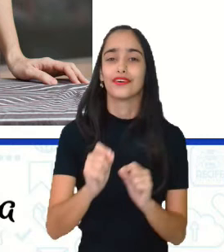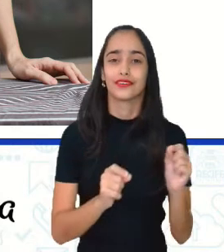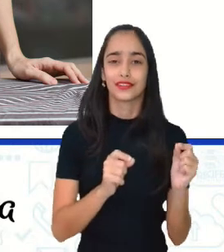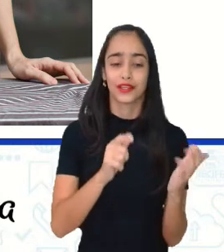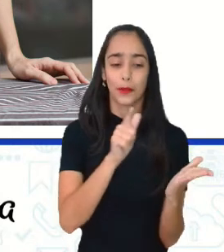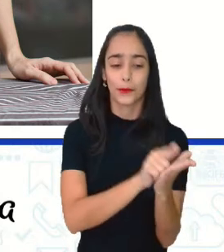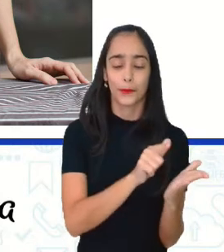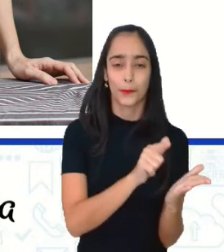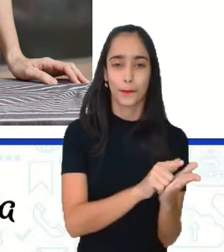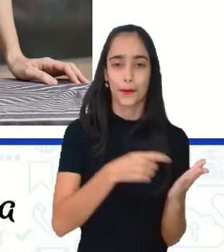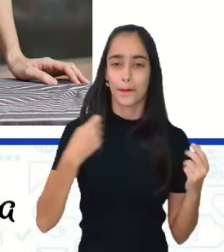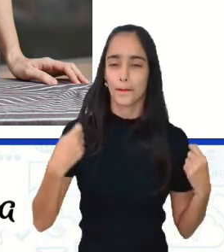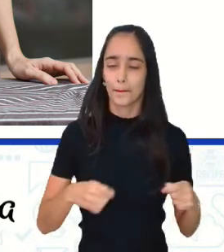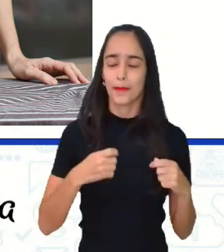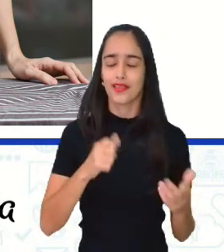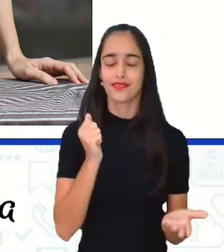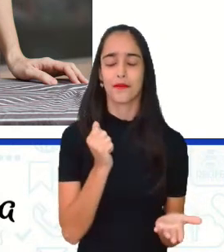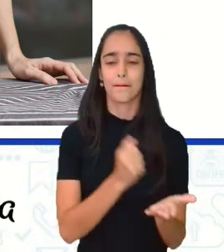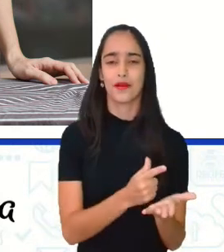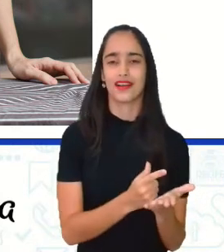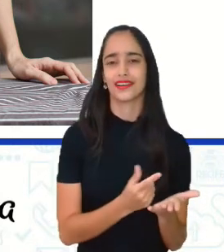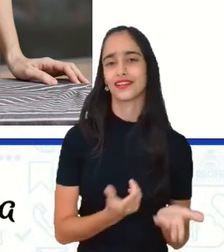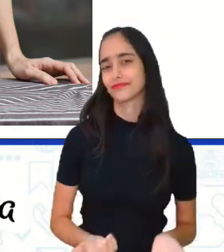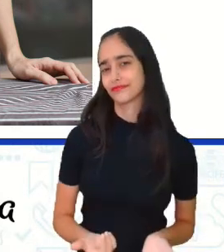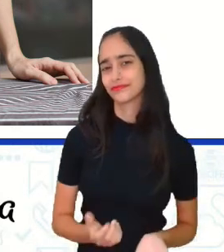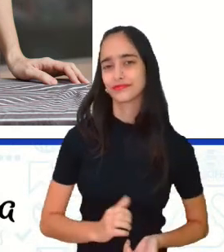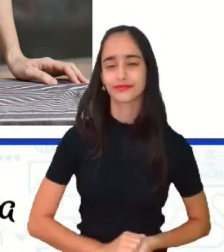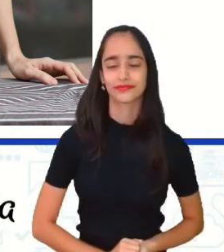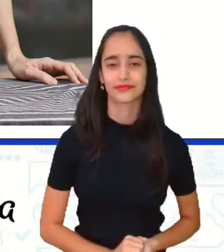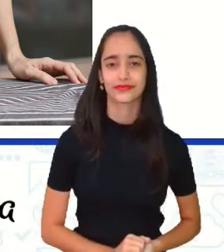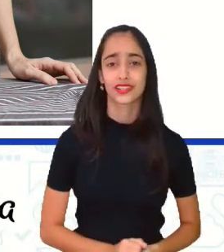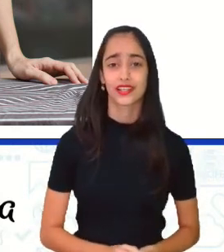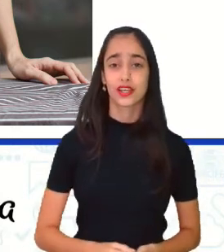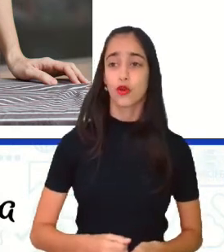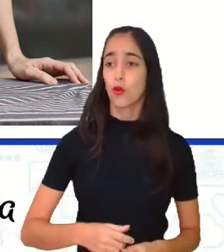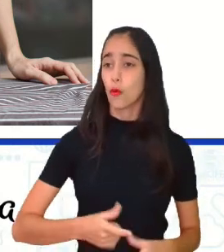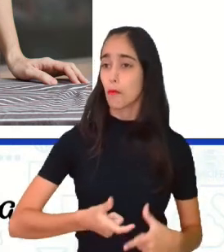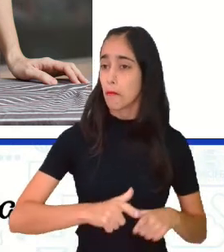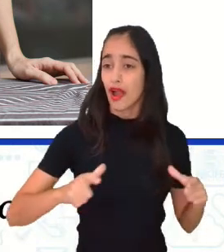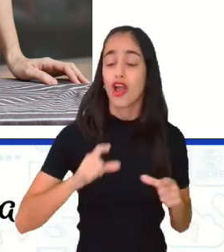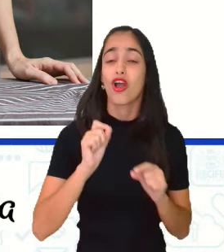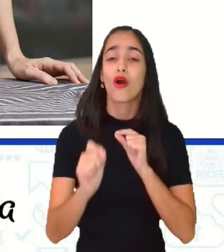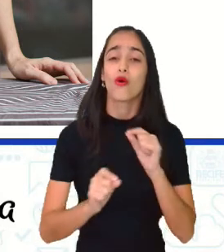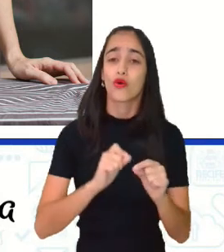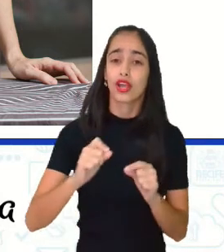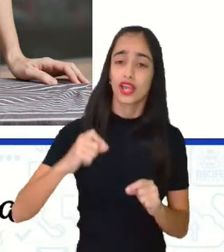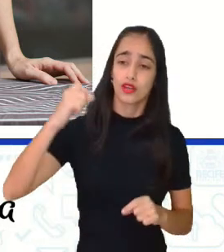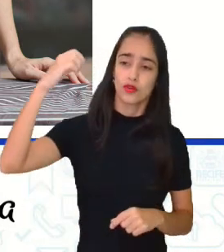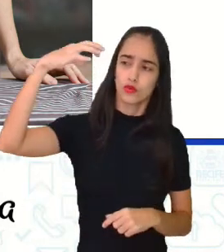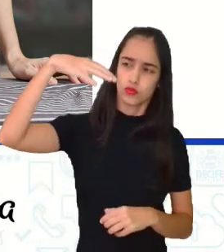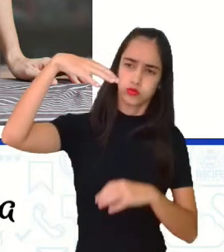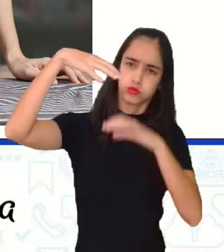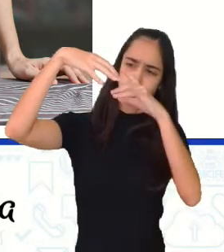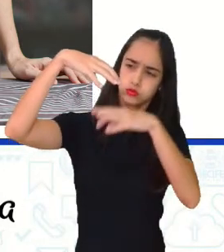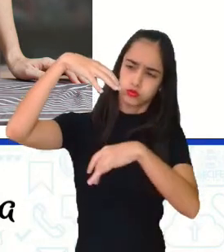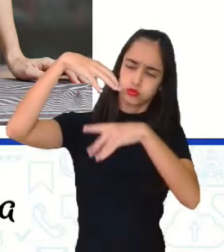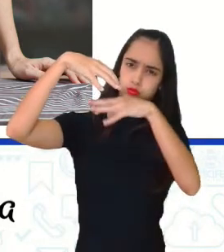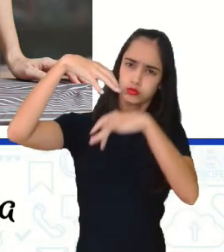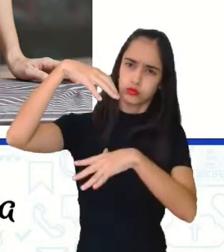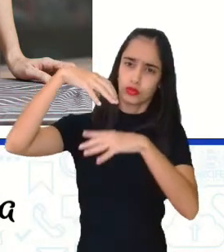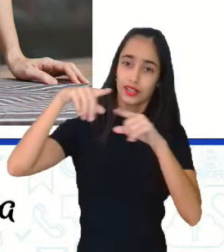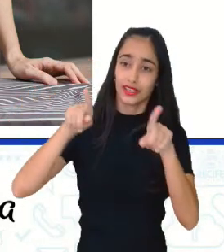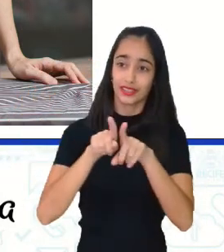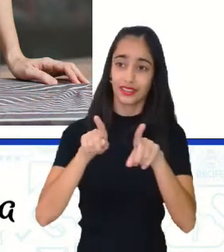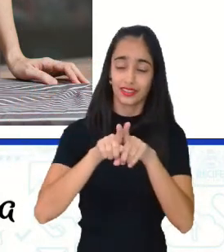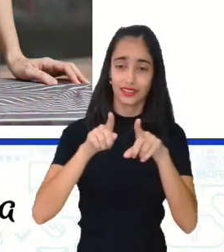né? O grande vilão que se diz hoje são os chuveiros elétricos, os ferros elétricos, os ar-condicionados também